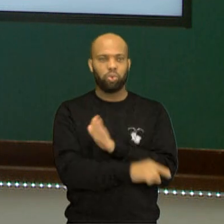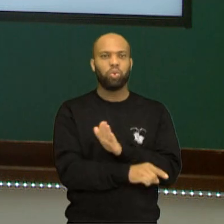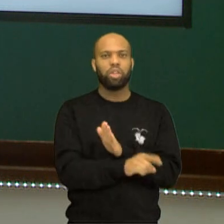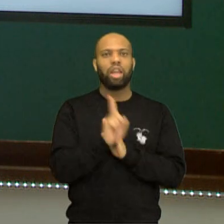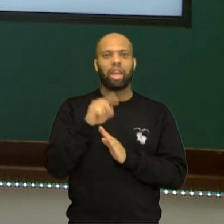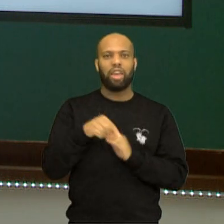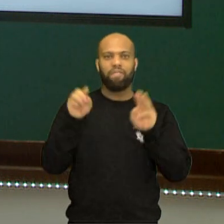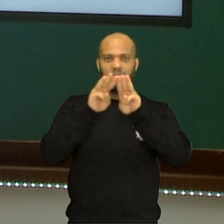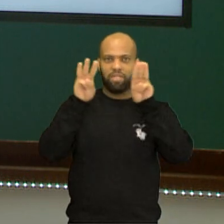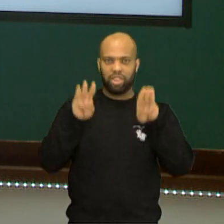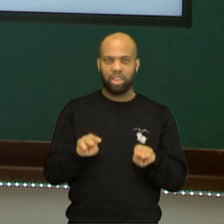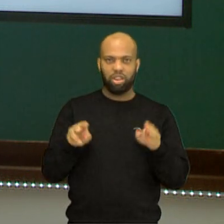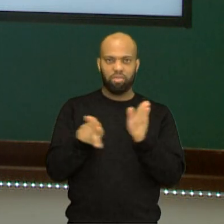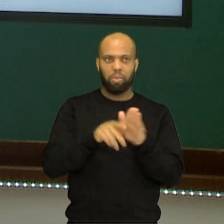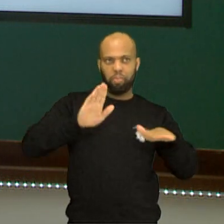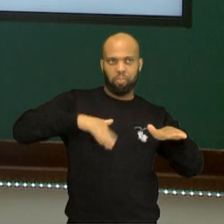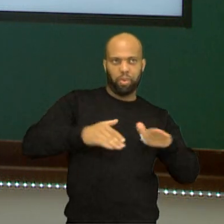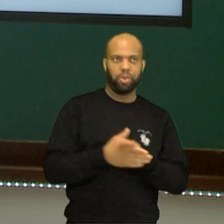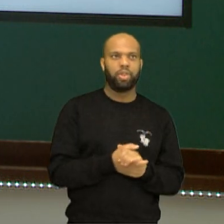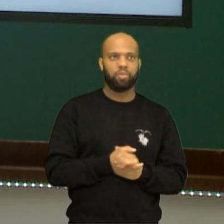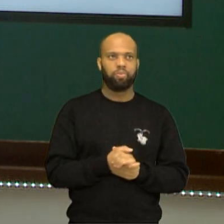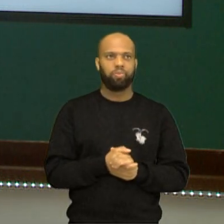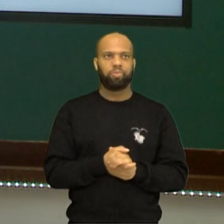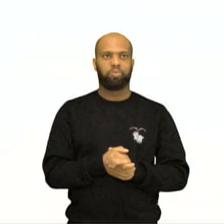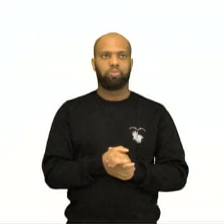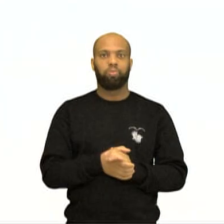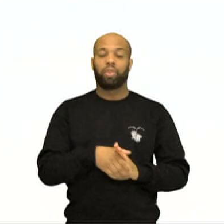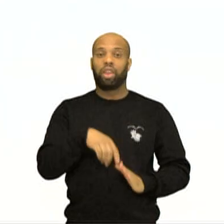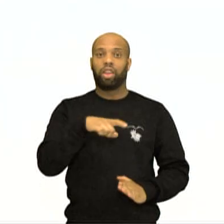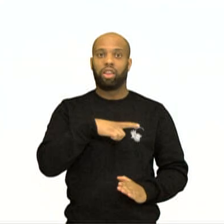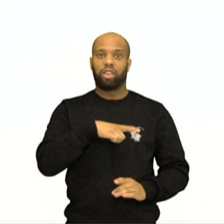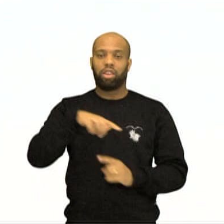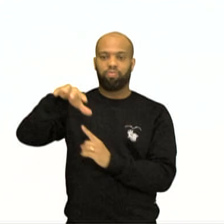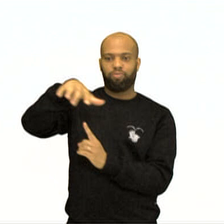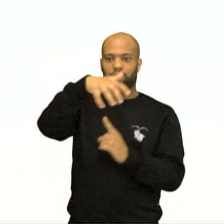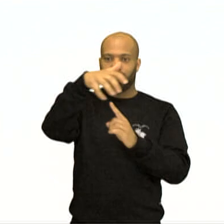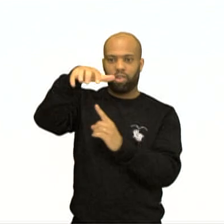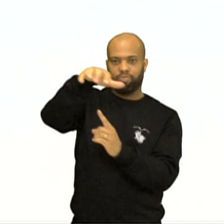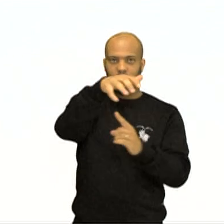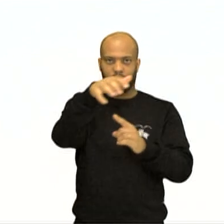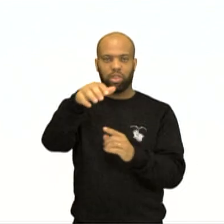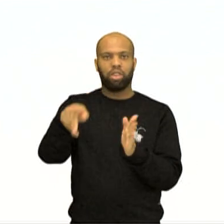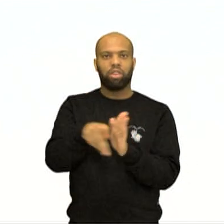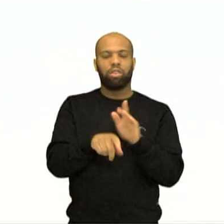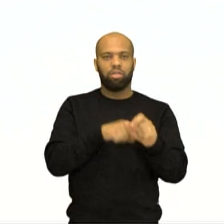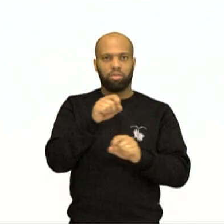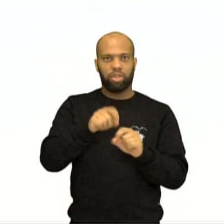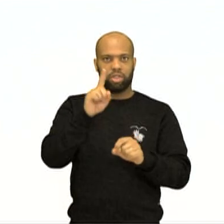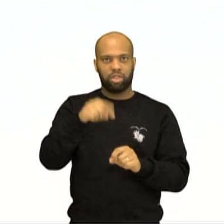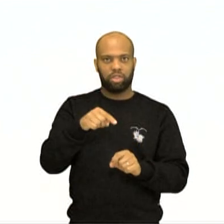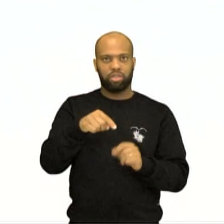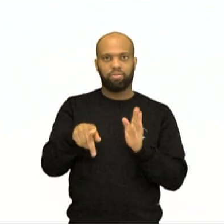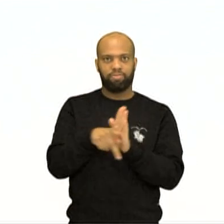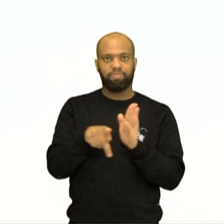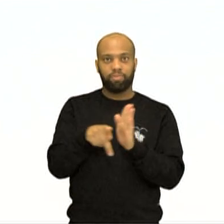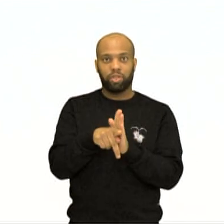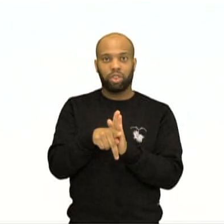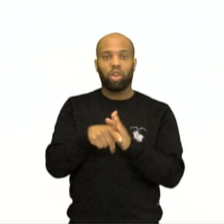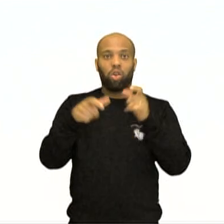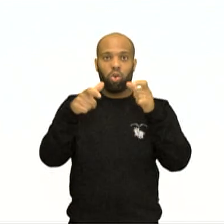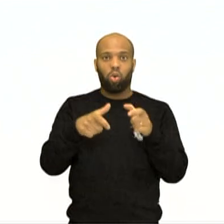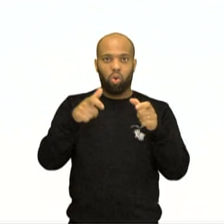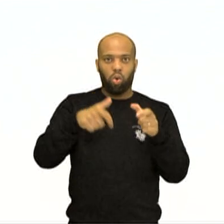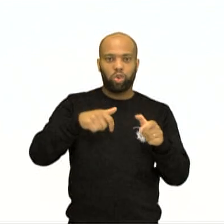Adaptada. Um pequeno parapente sobrevoa Matinhos para leste com velocidade de 60 km por hora